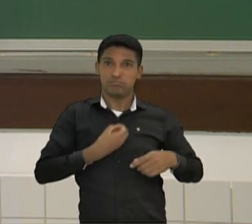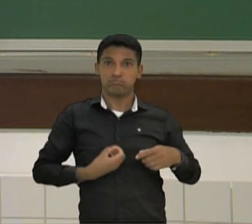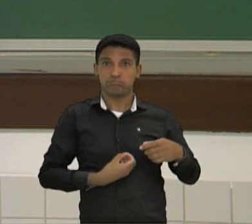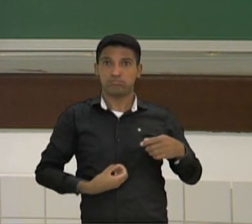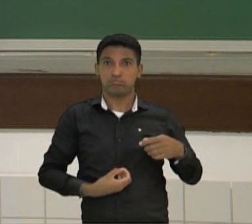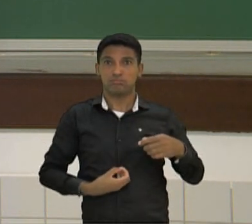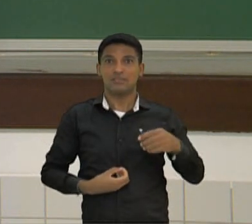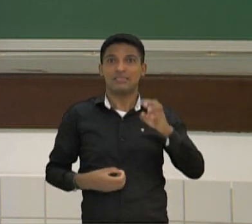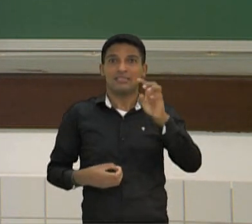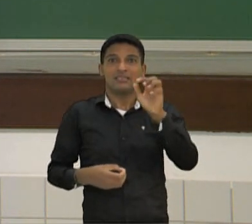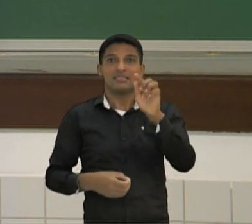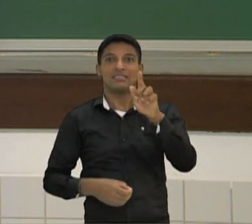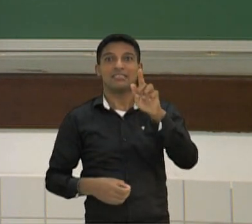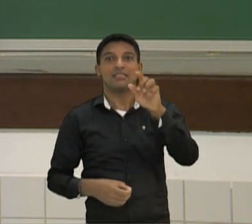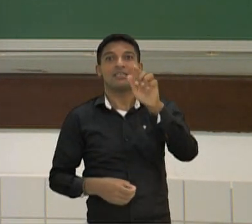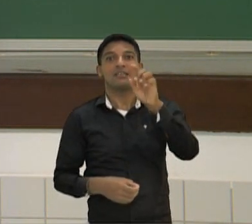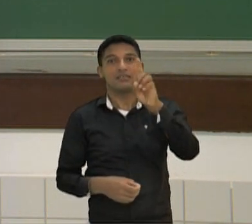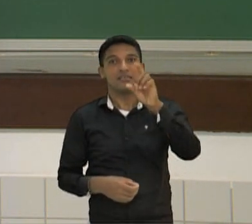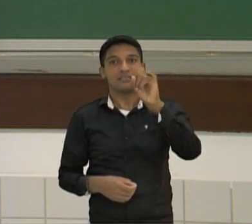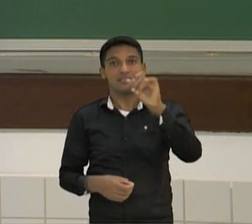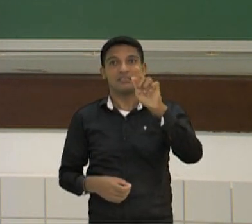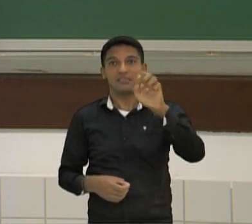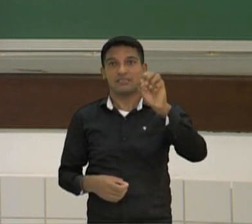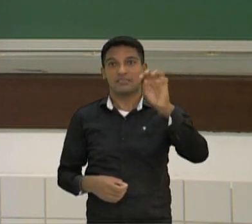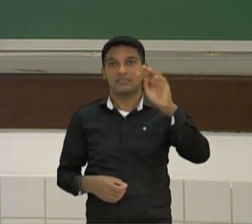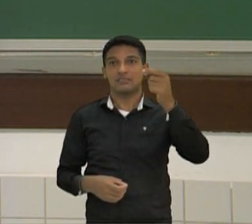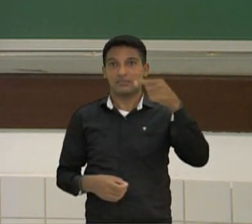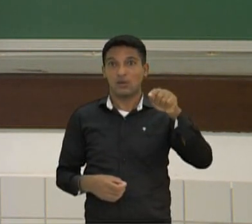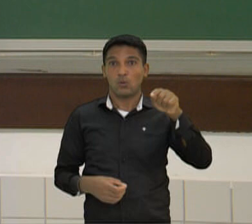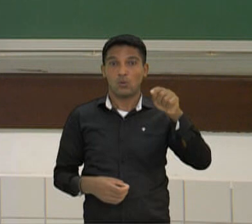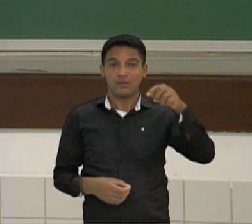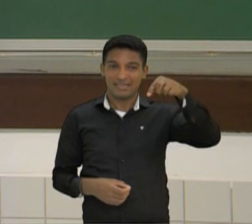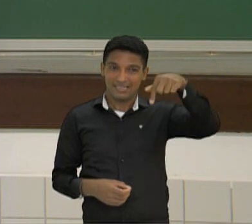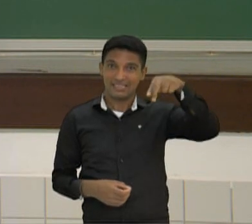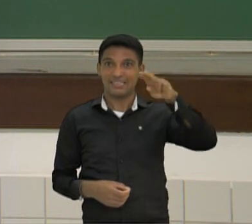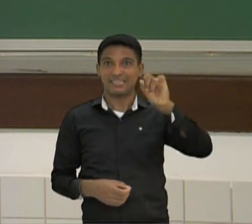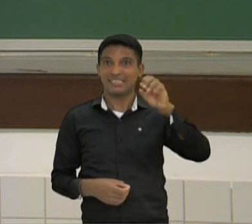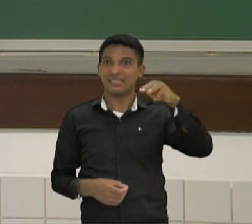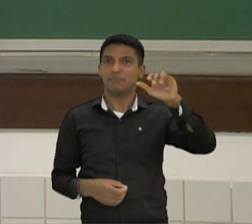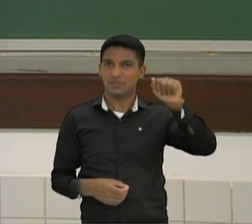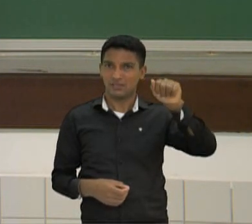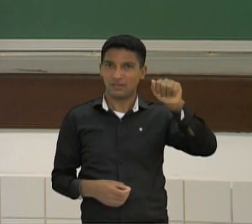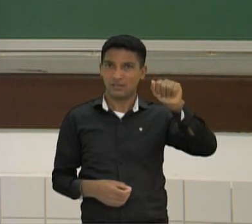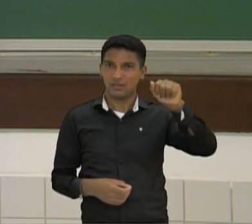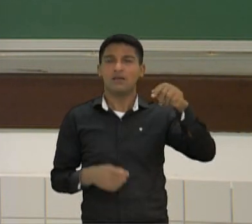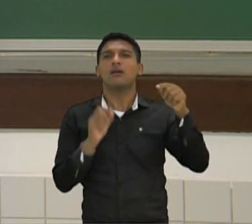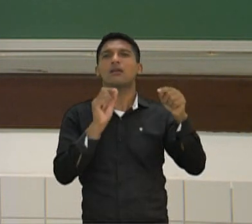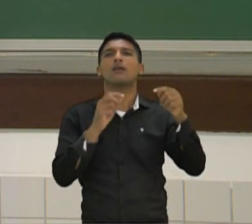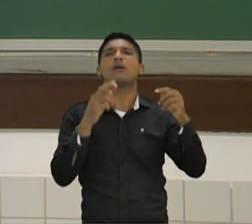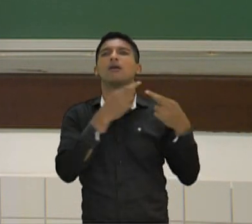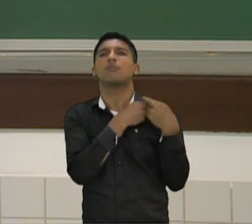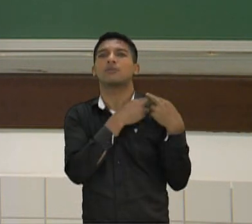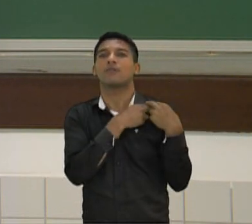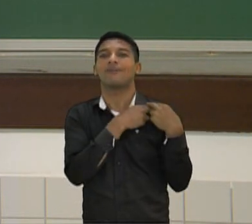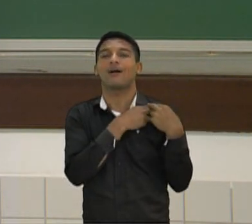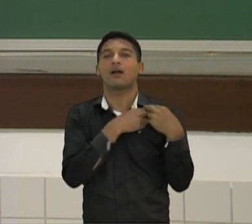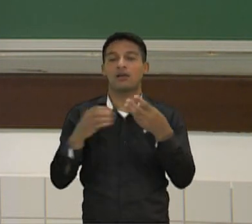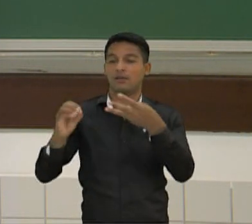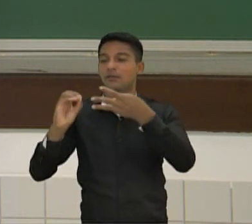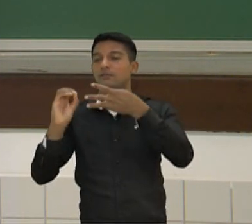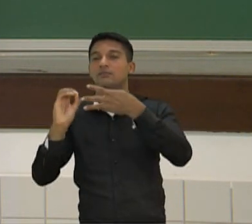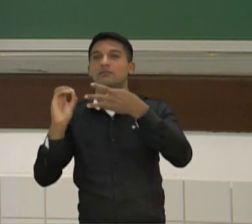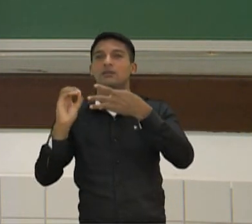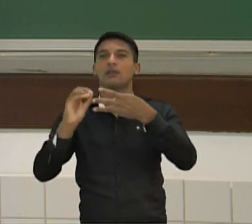Vamos acompanhar algumas delas na tabela. Vamos lá. Glândulas salivares, nós vamos ter a produção de amilase, que